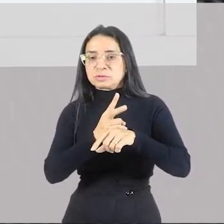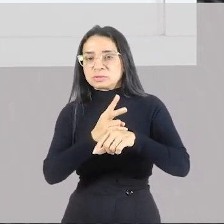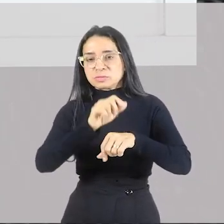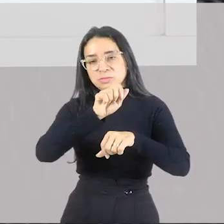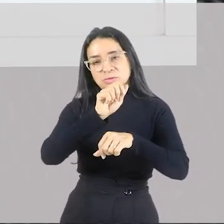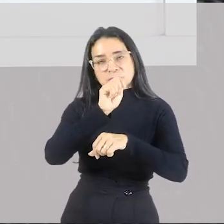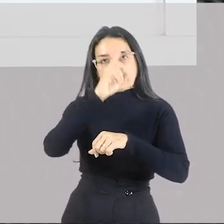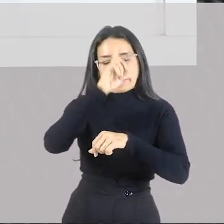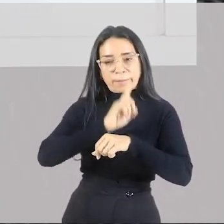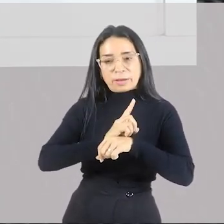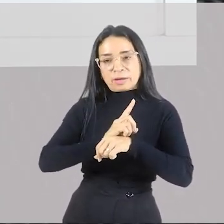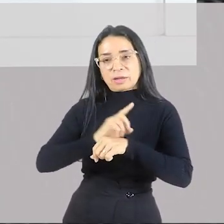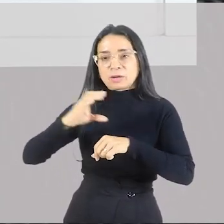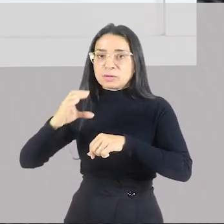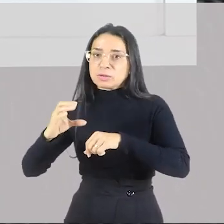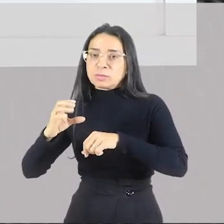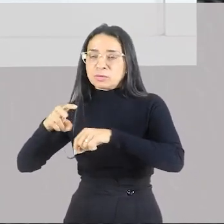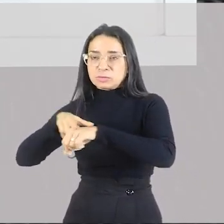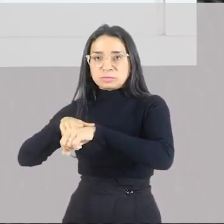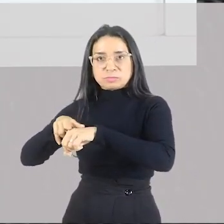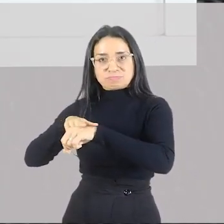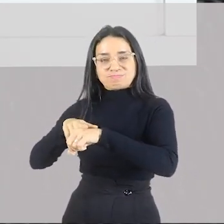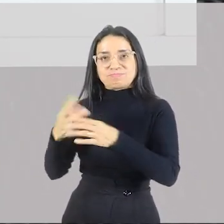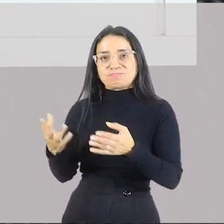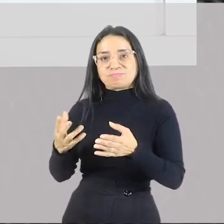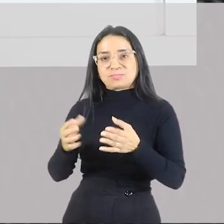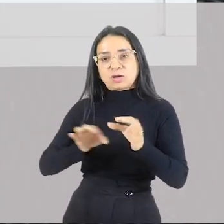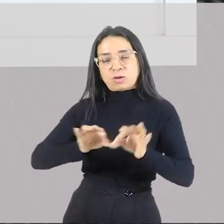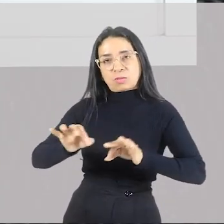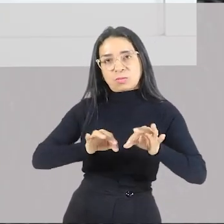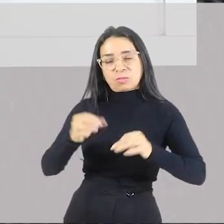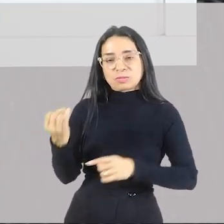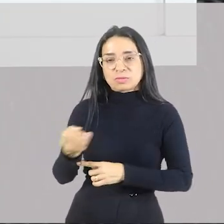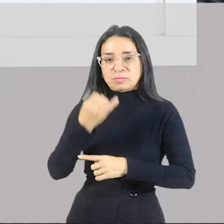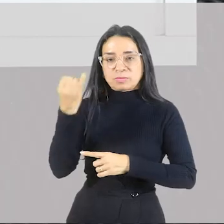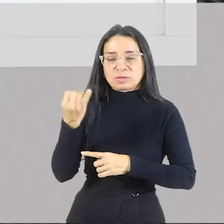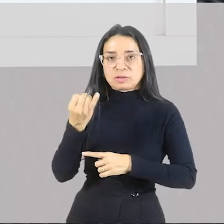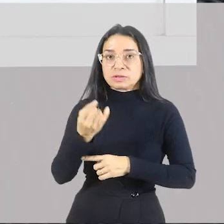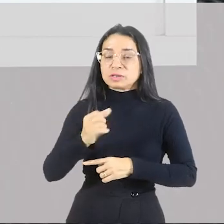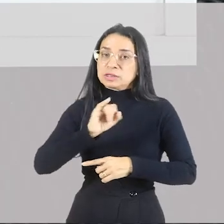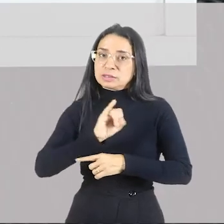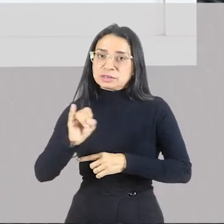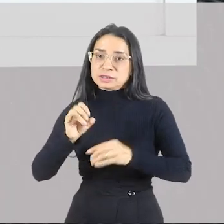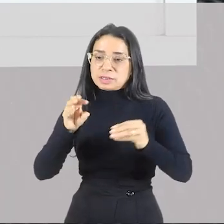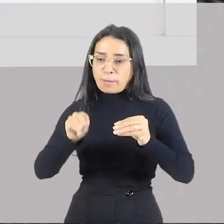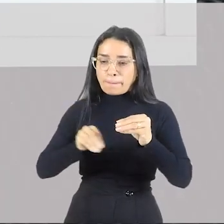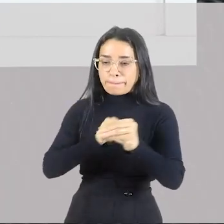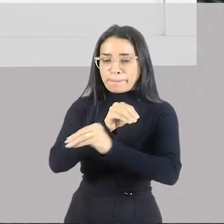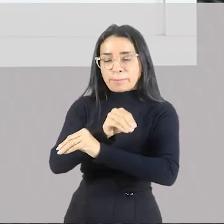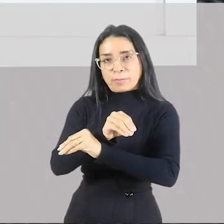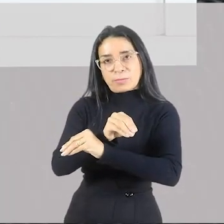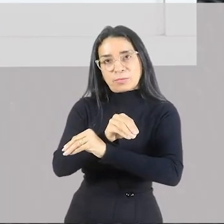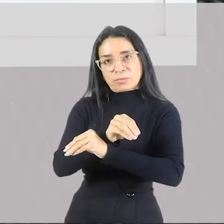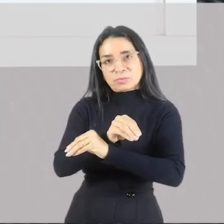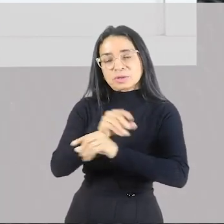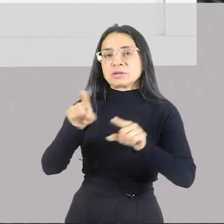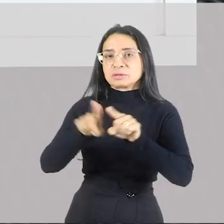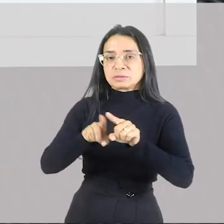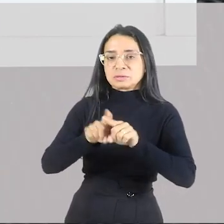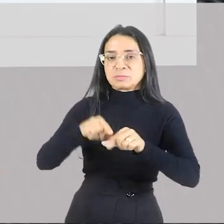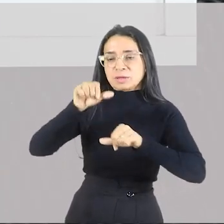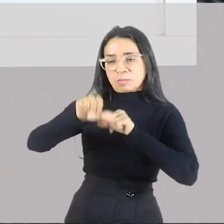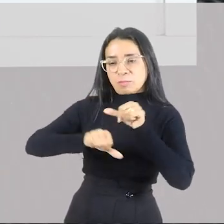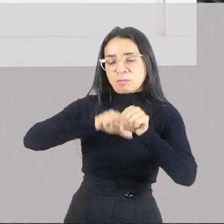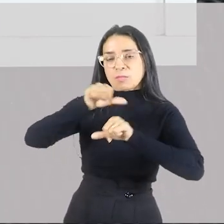ela interfere. A ordem é importante. Se você muda o elemento, ele muda o grupo. É um problema de quê, então? Um problema